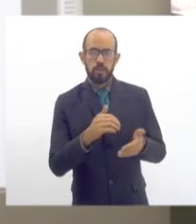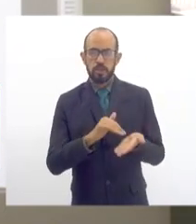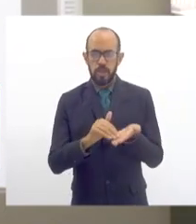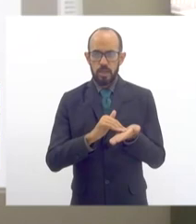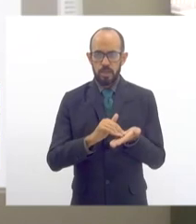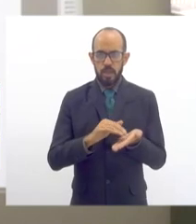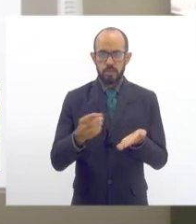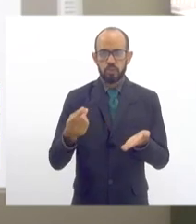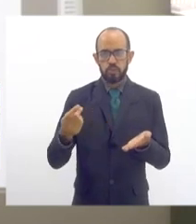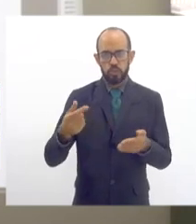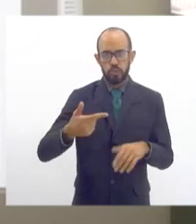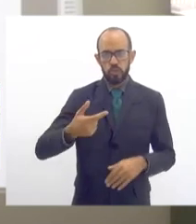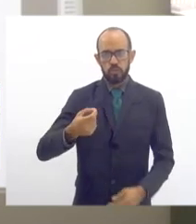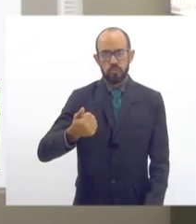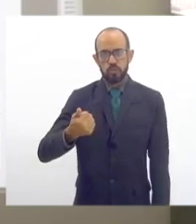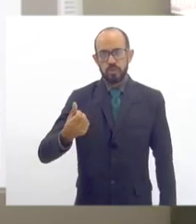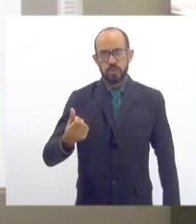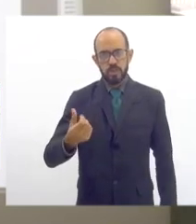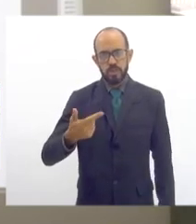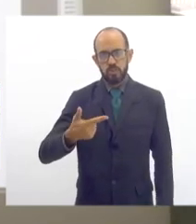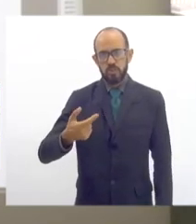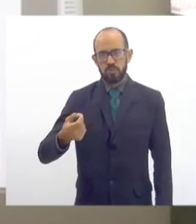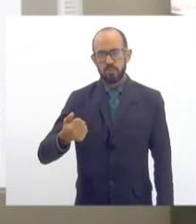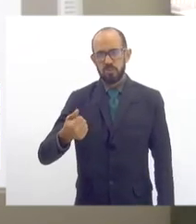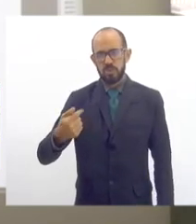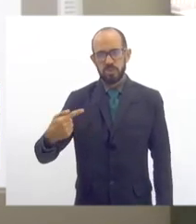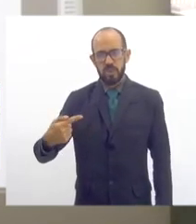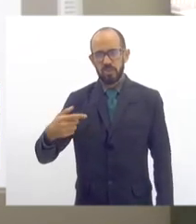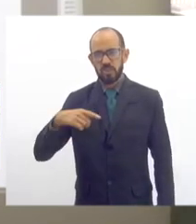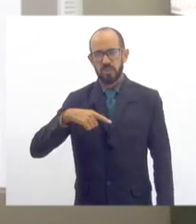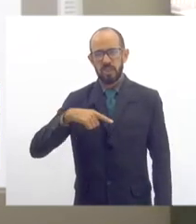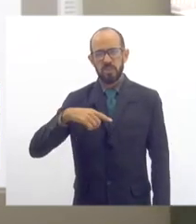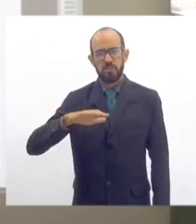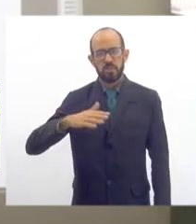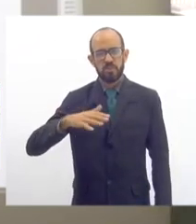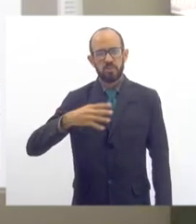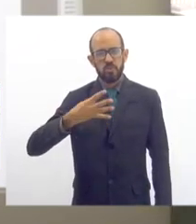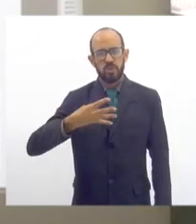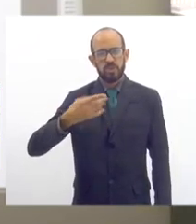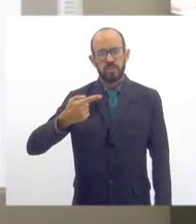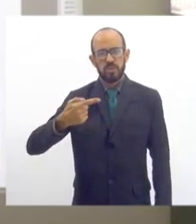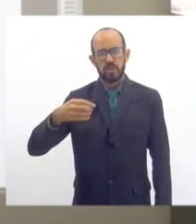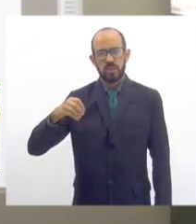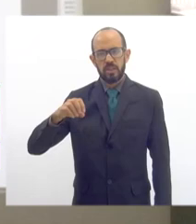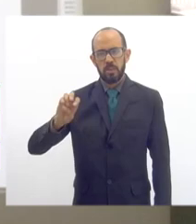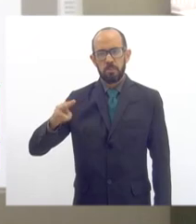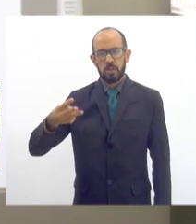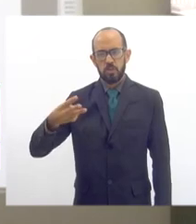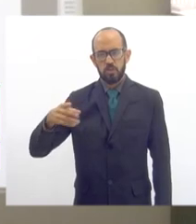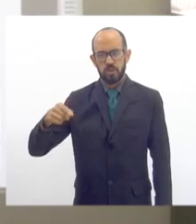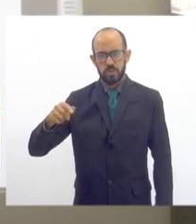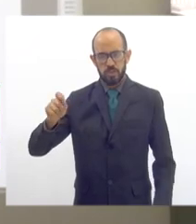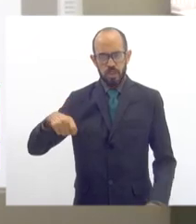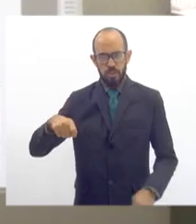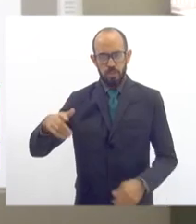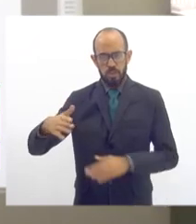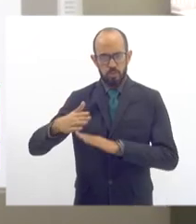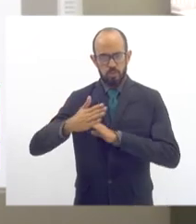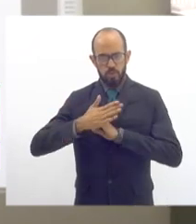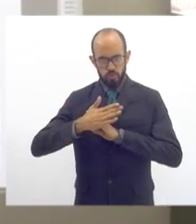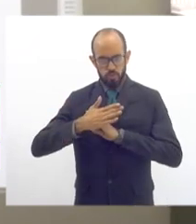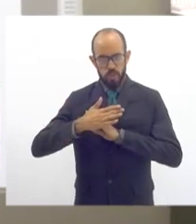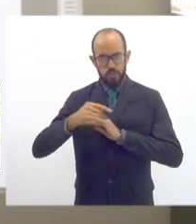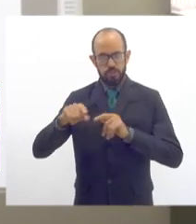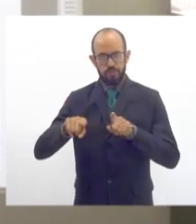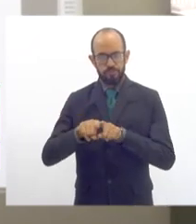2016 e 2017, na casa de 470 milhões, são valores então, que a gente pode contar para ajudar o nosso plano. E é claro que